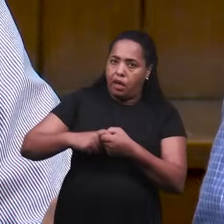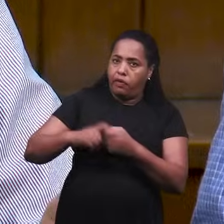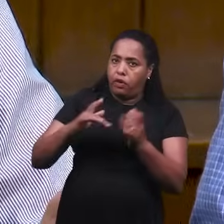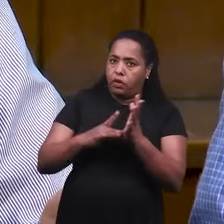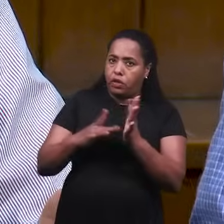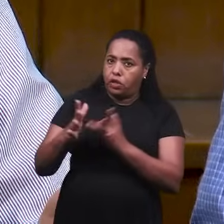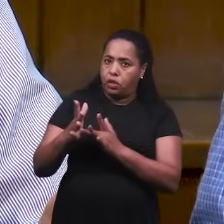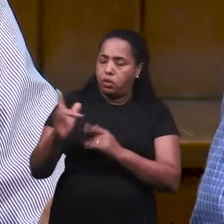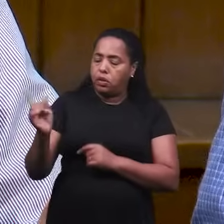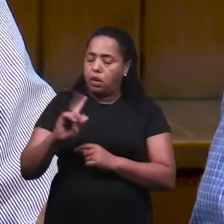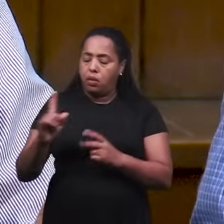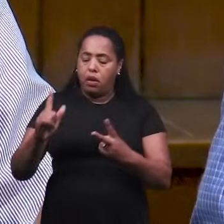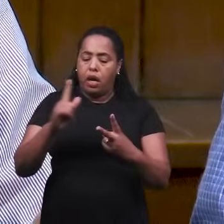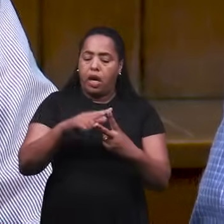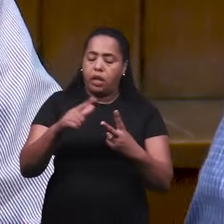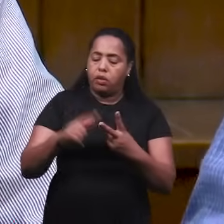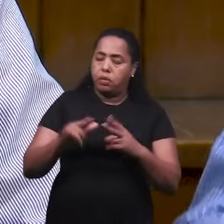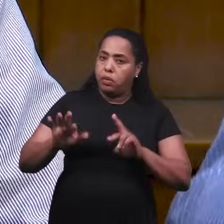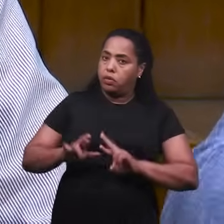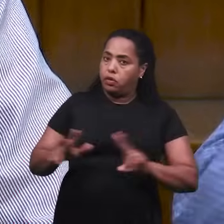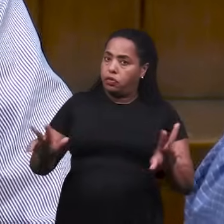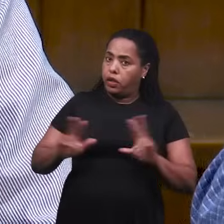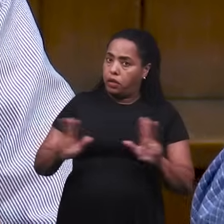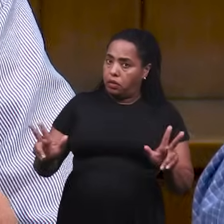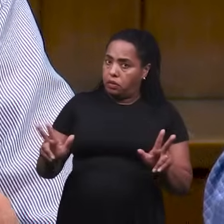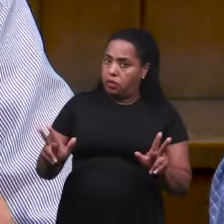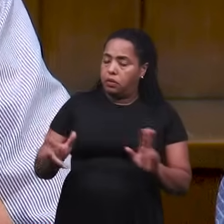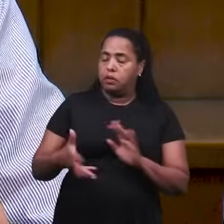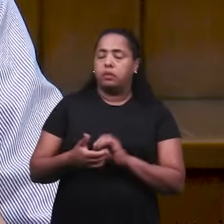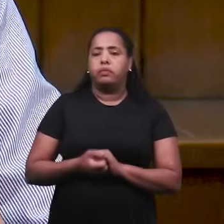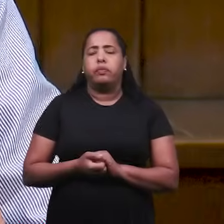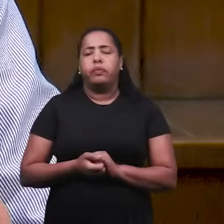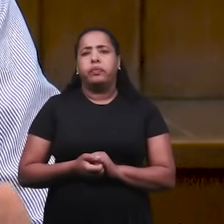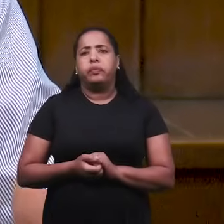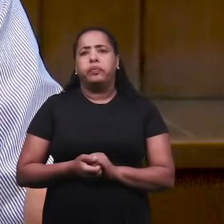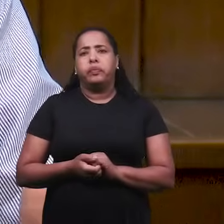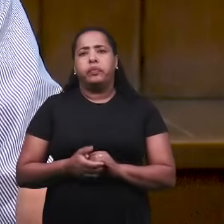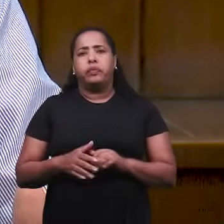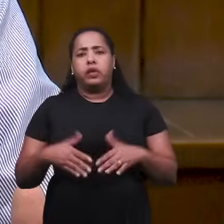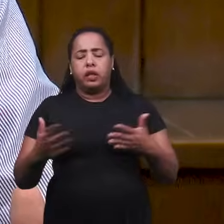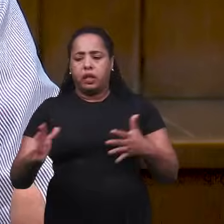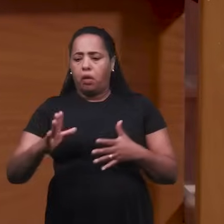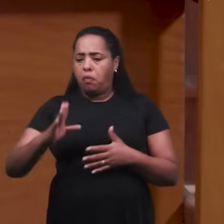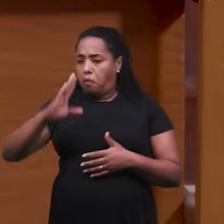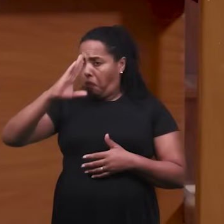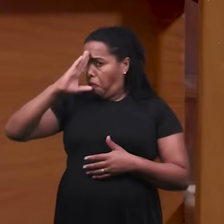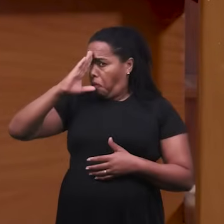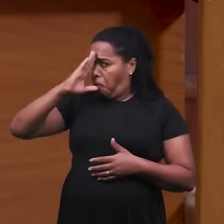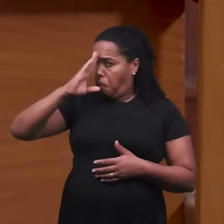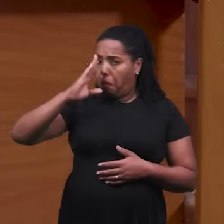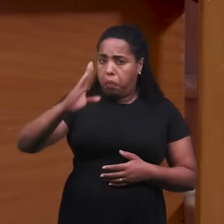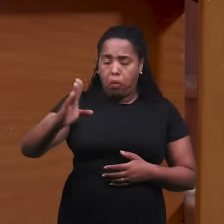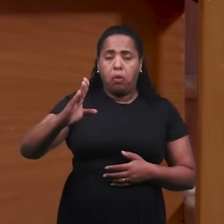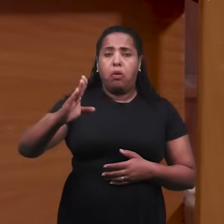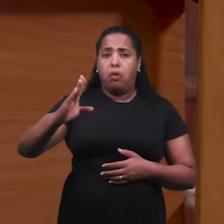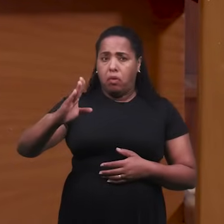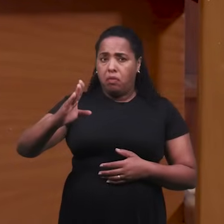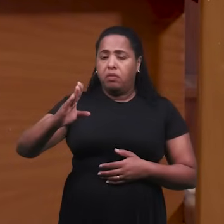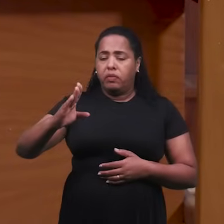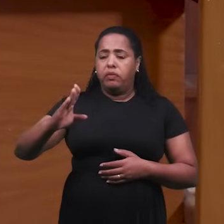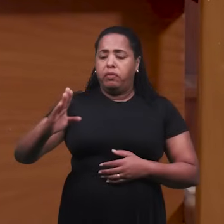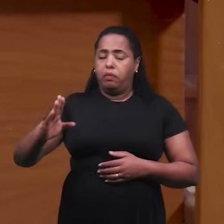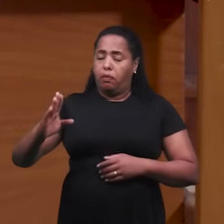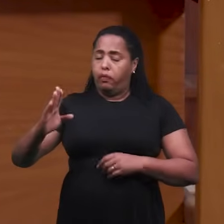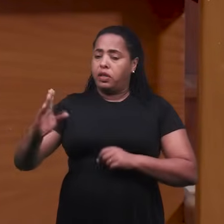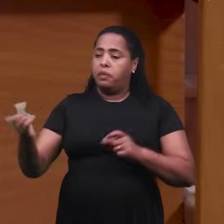reinar. São dois momentos. Então, falando assim de forma mais direta, quando nós falamos a volta